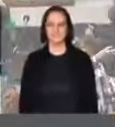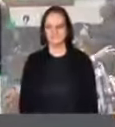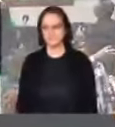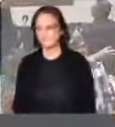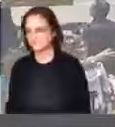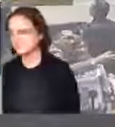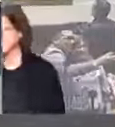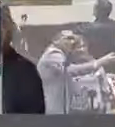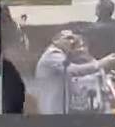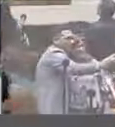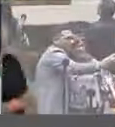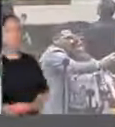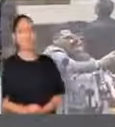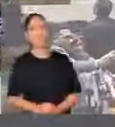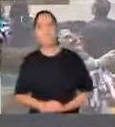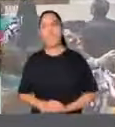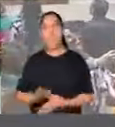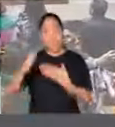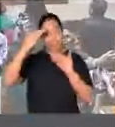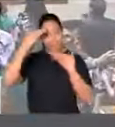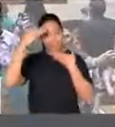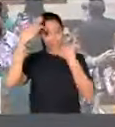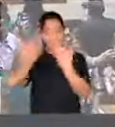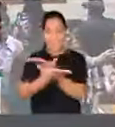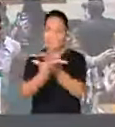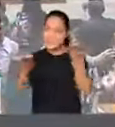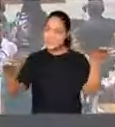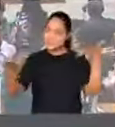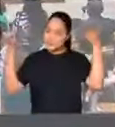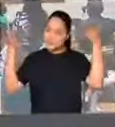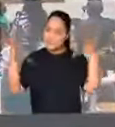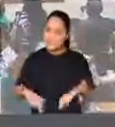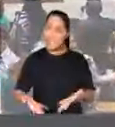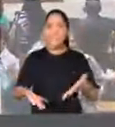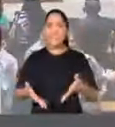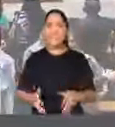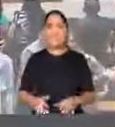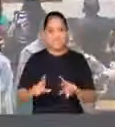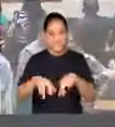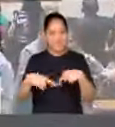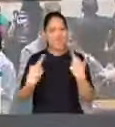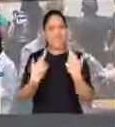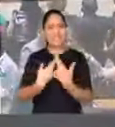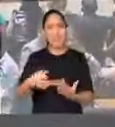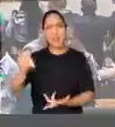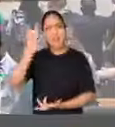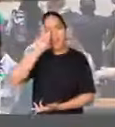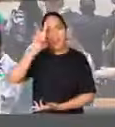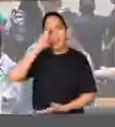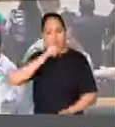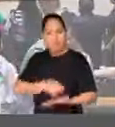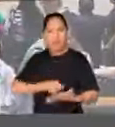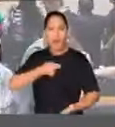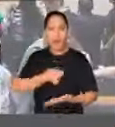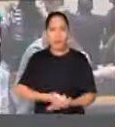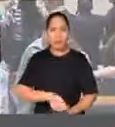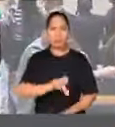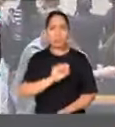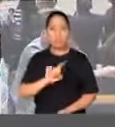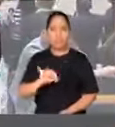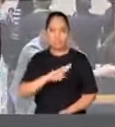Agradecendo a todas e todos que estiveram conosco nesta sessão, uma sessão que lembra a luta de Stonewall, a